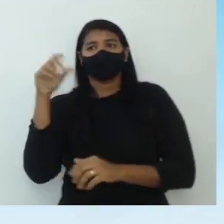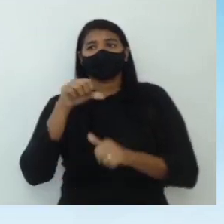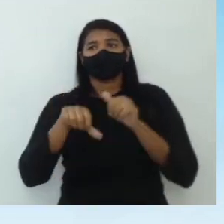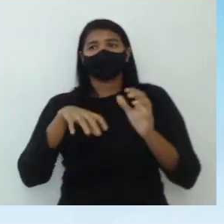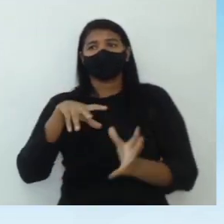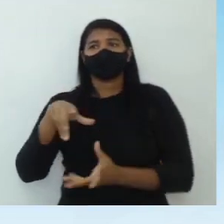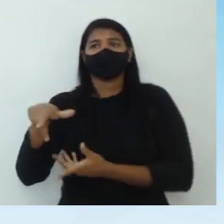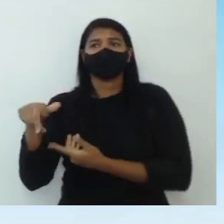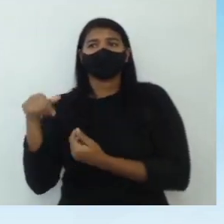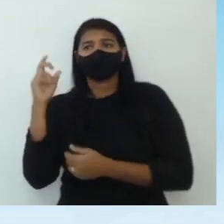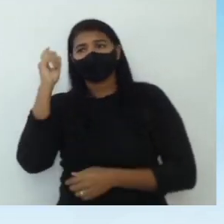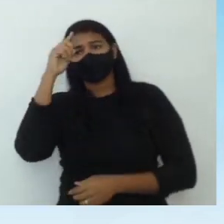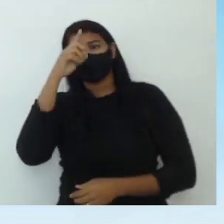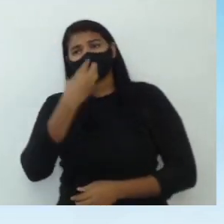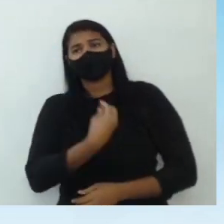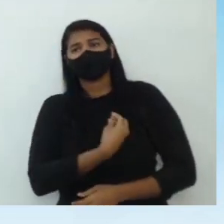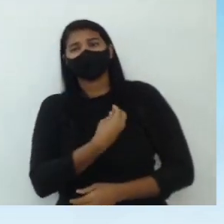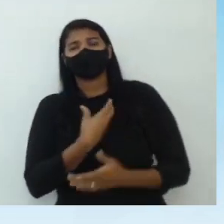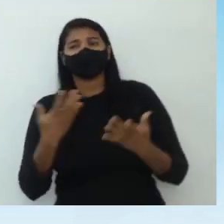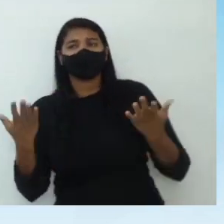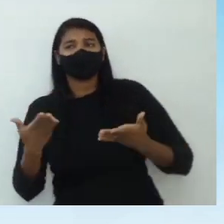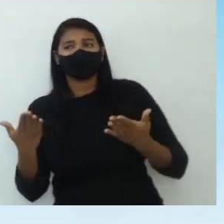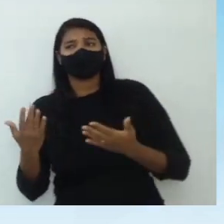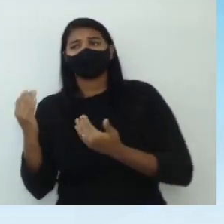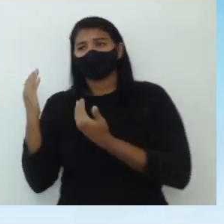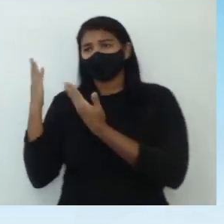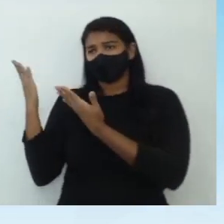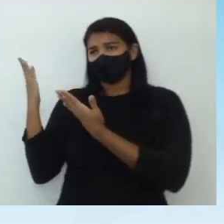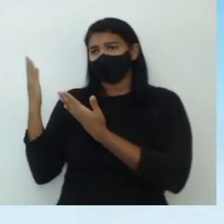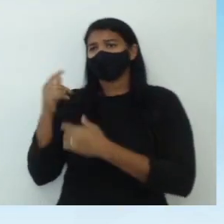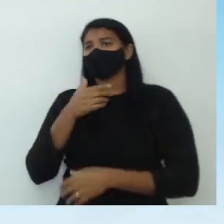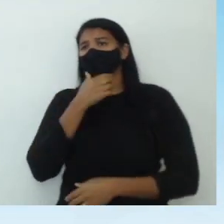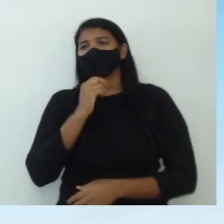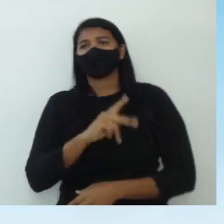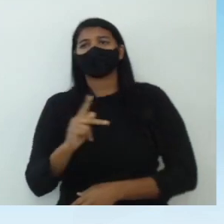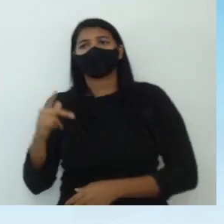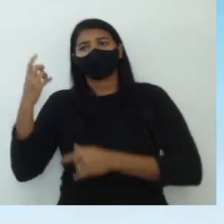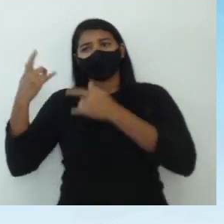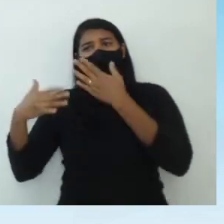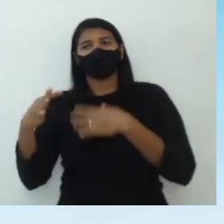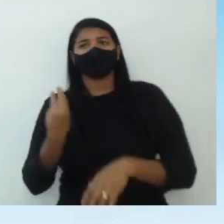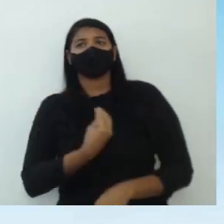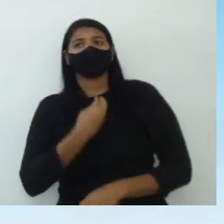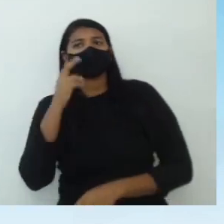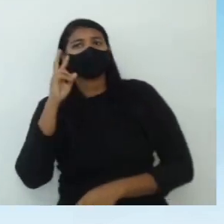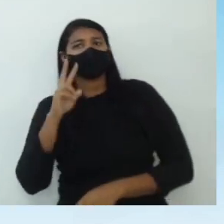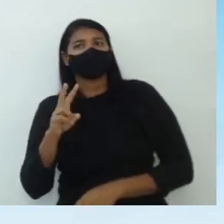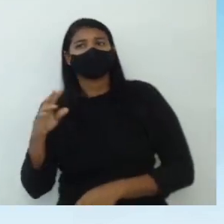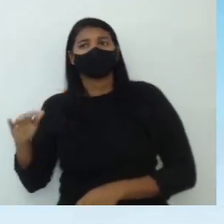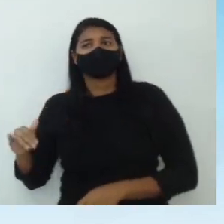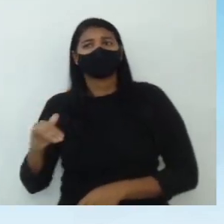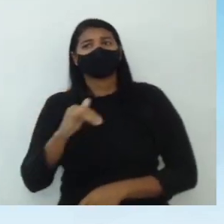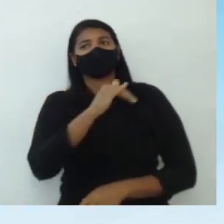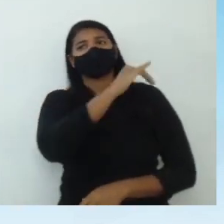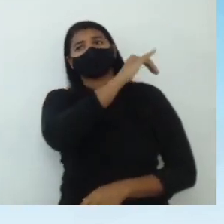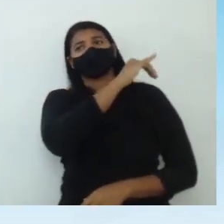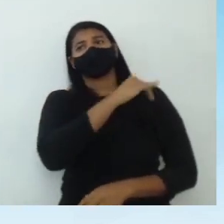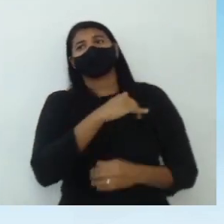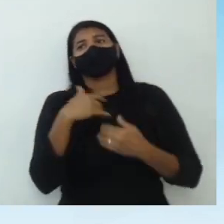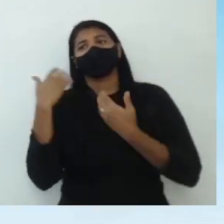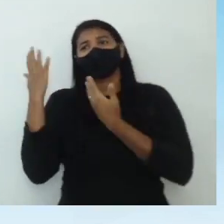situação muito difícil. Professora, eu estava vendo, eu gosto muito de aviação,